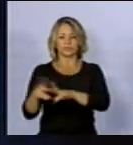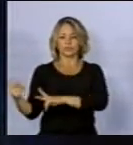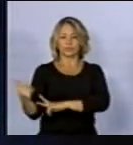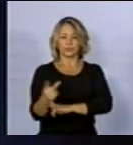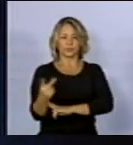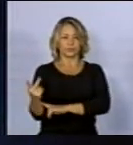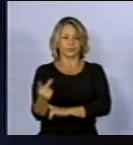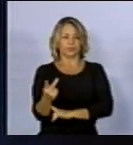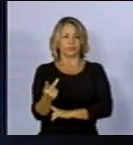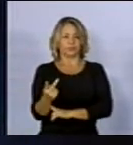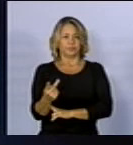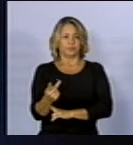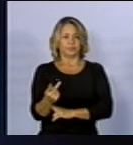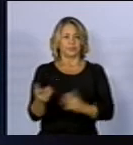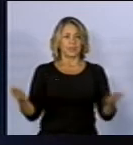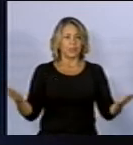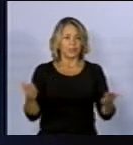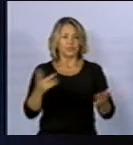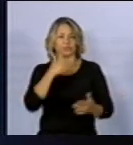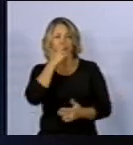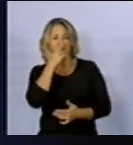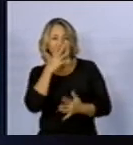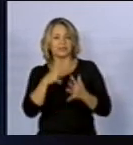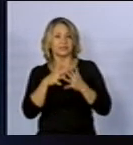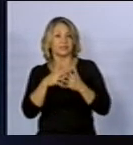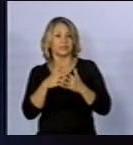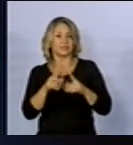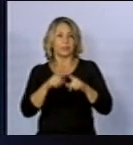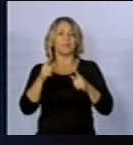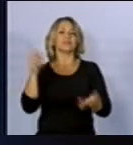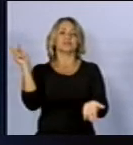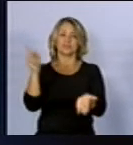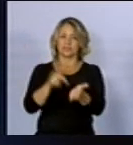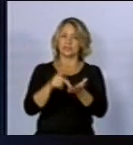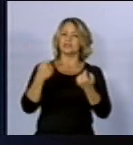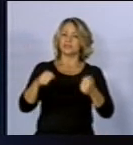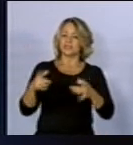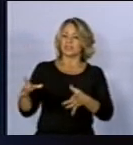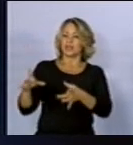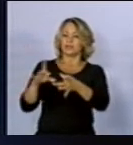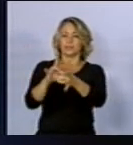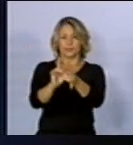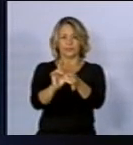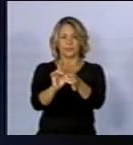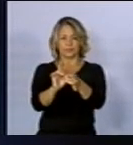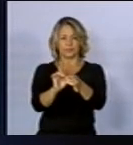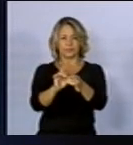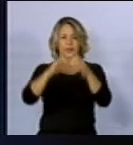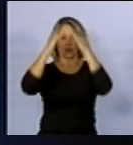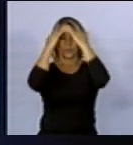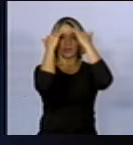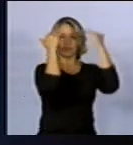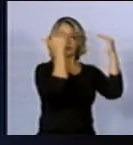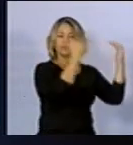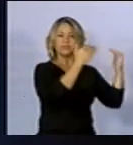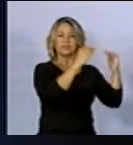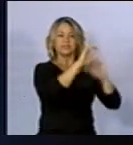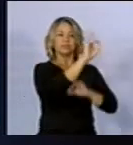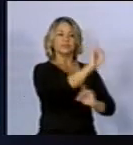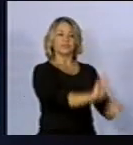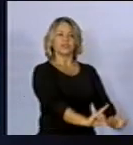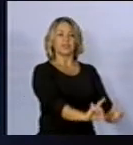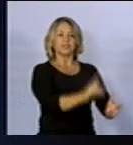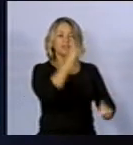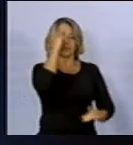com que no momento parecem em conflito mas na verdade devem estar Unidos o respeito ao direito dos consumidores